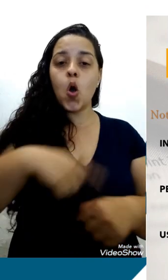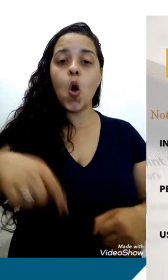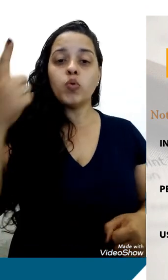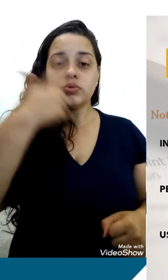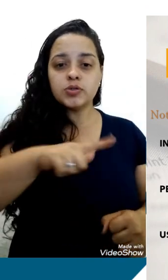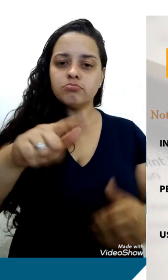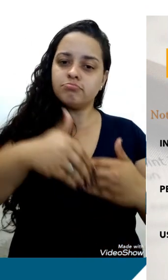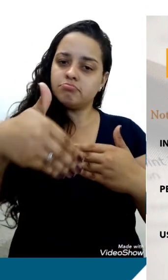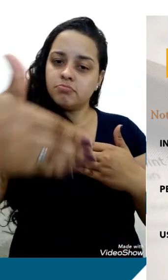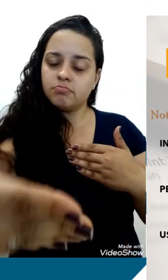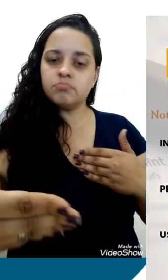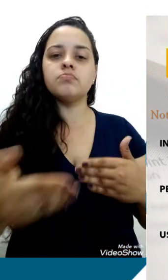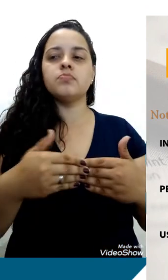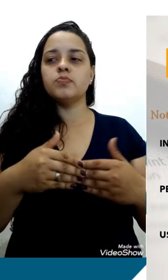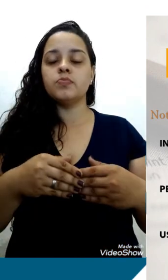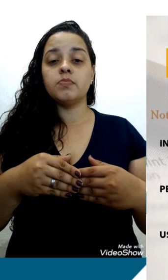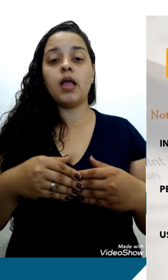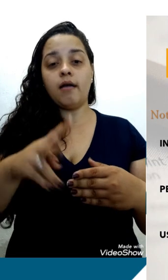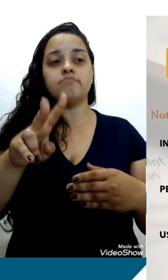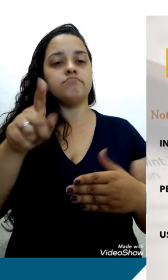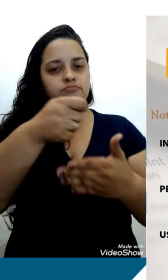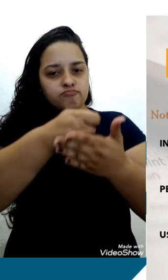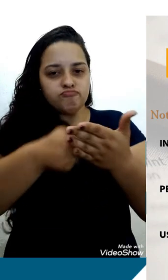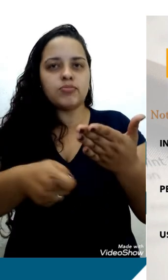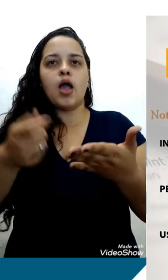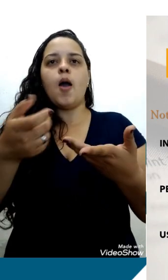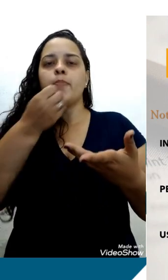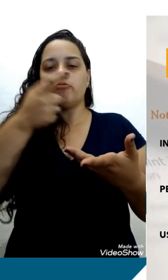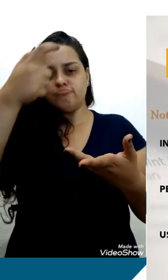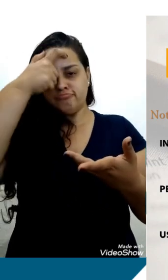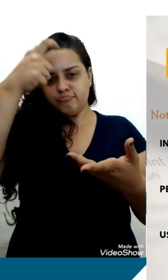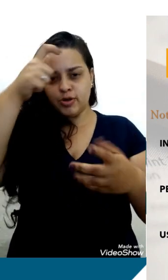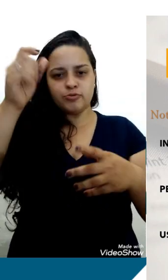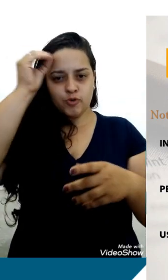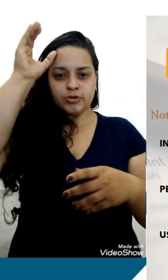para frente a utilização do repertório sociocultural.